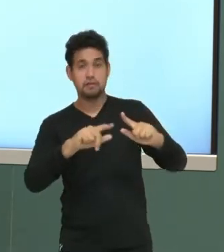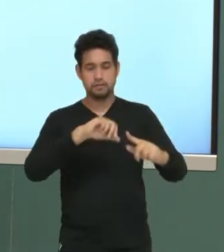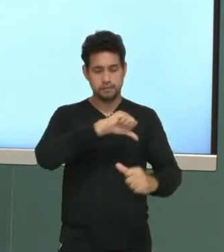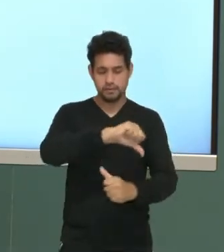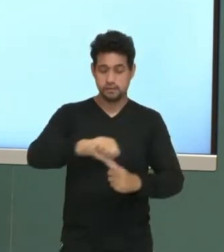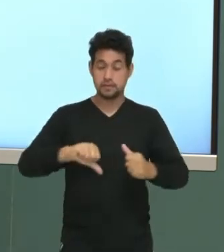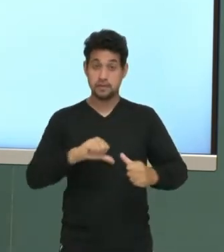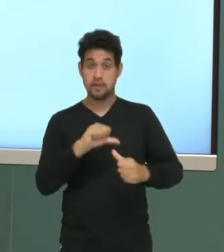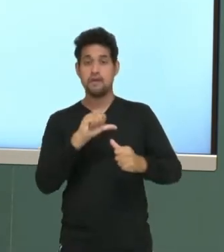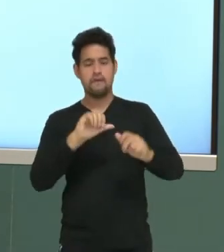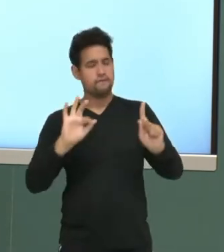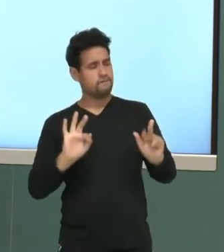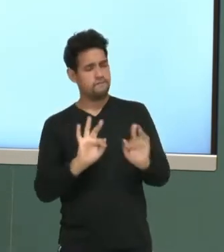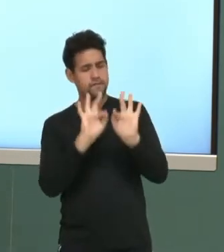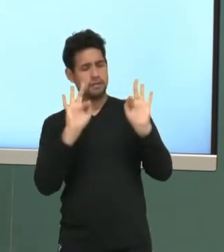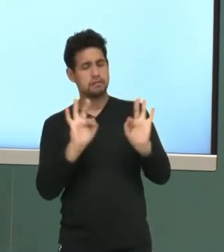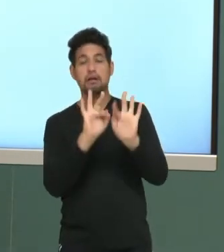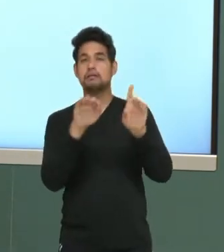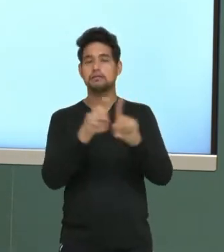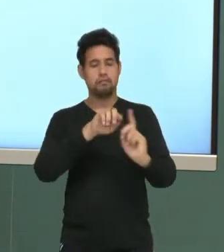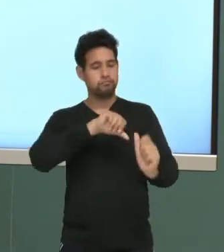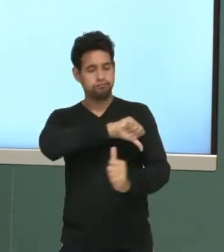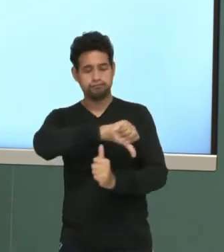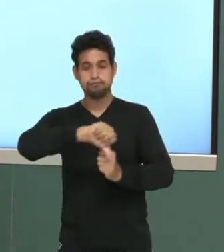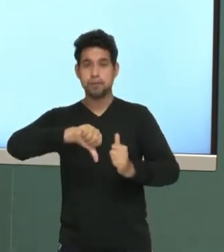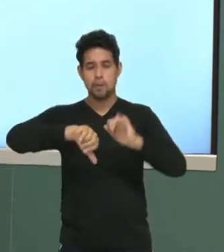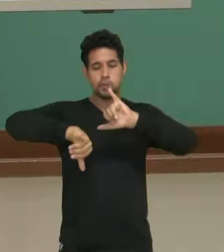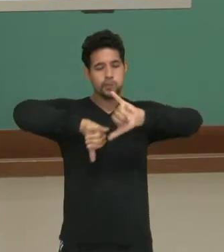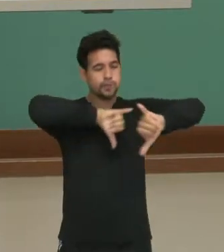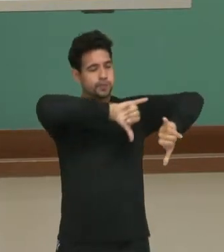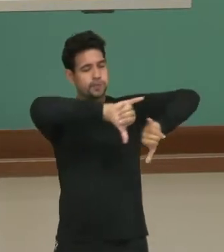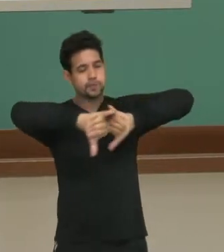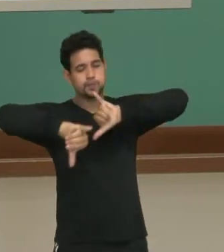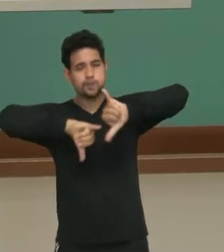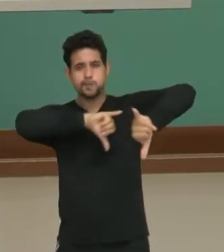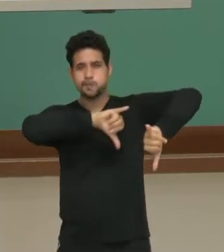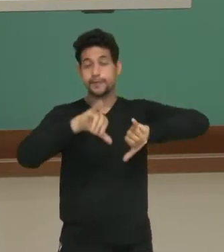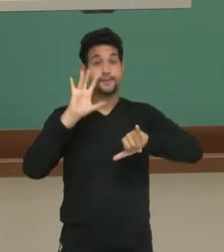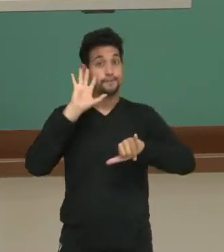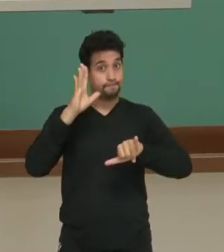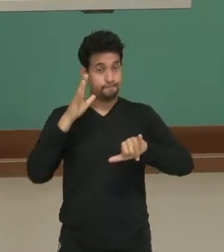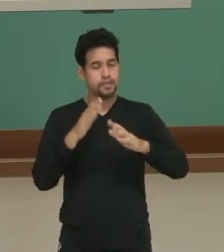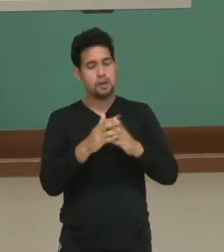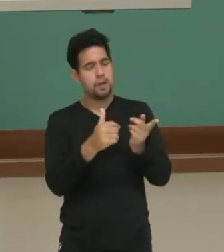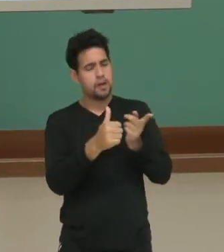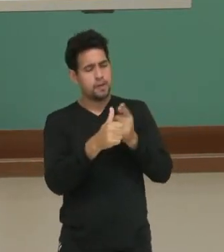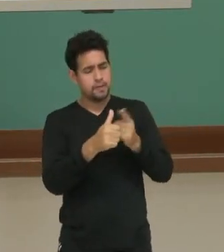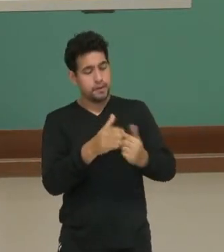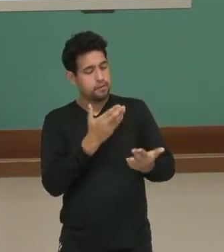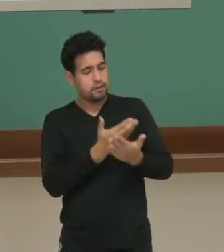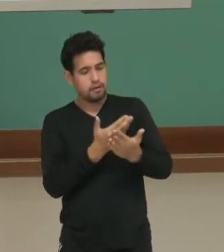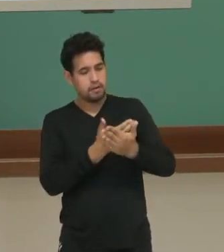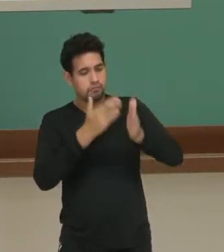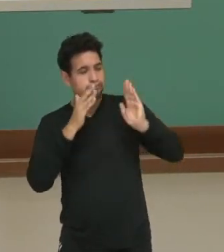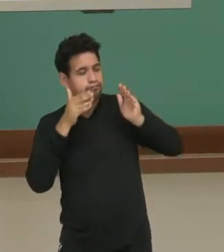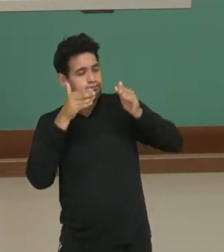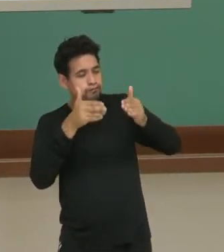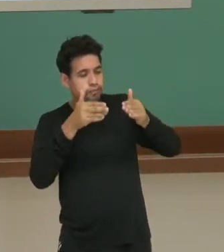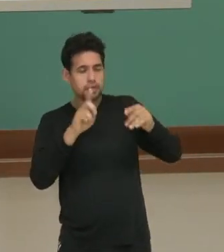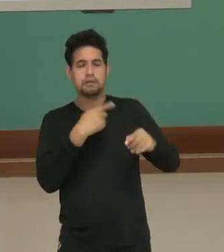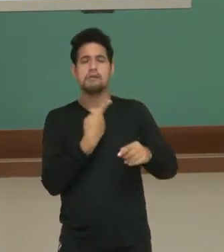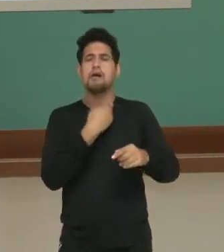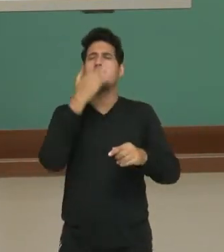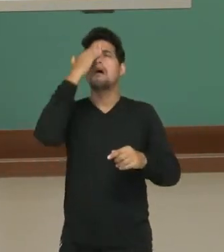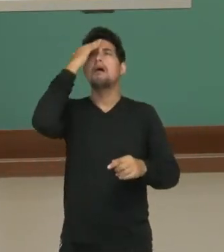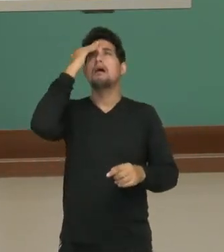transformações físicas de transformações químicas. Então, nessa primeira parte da aula, nós vamos